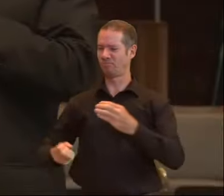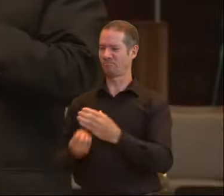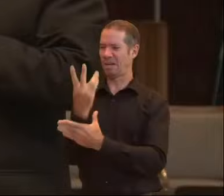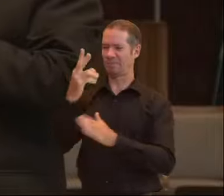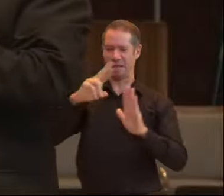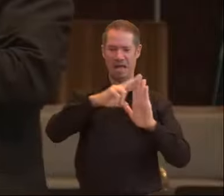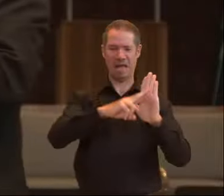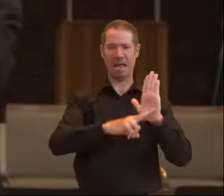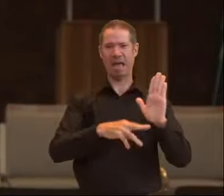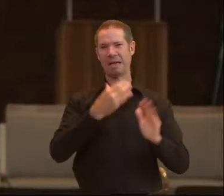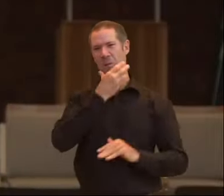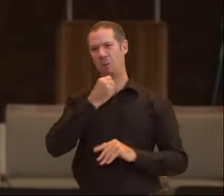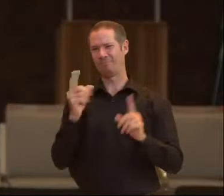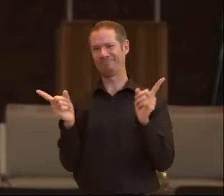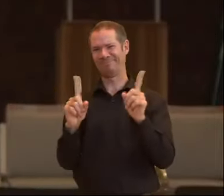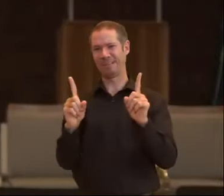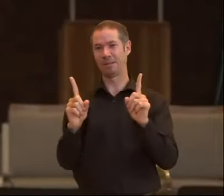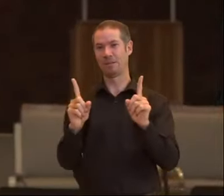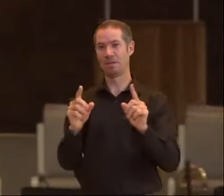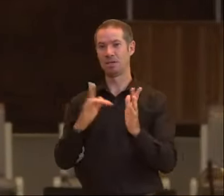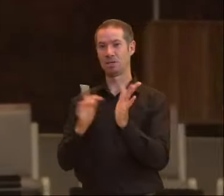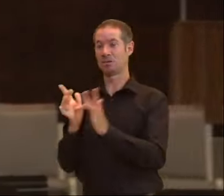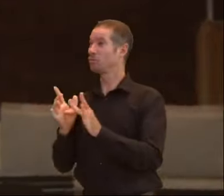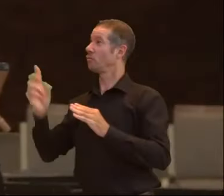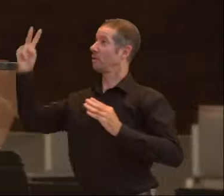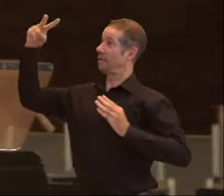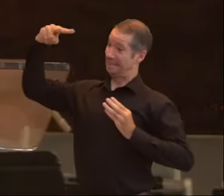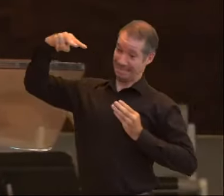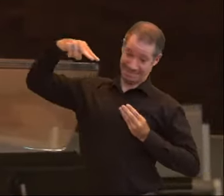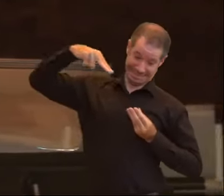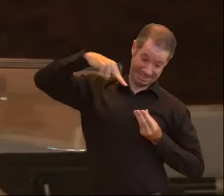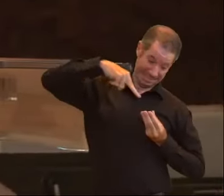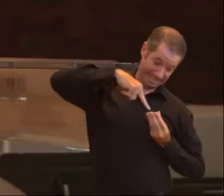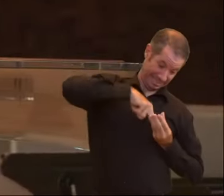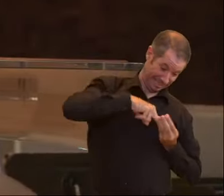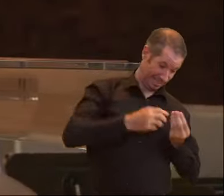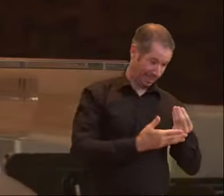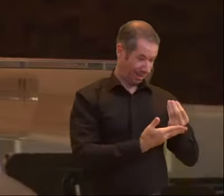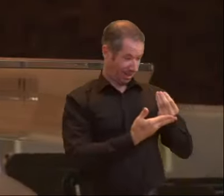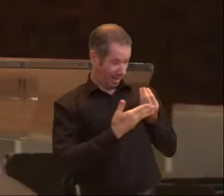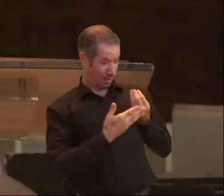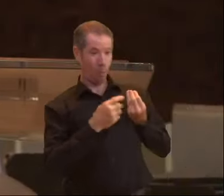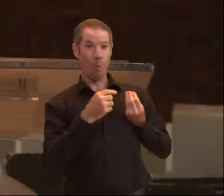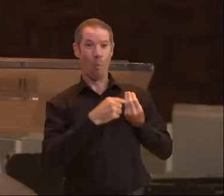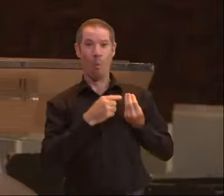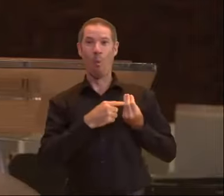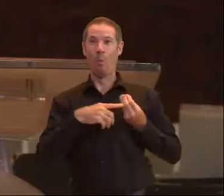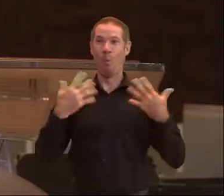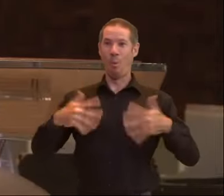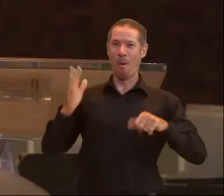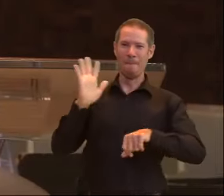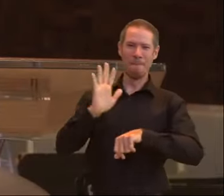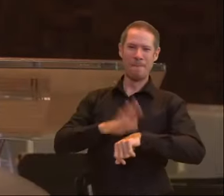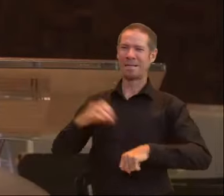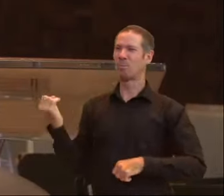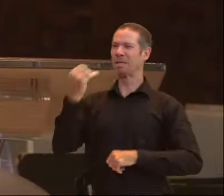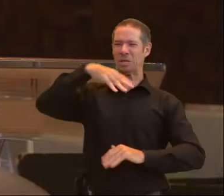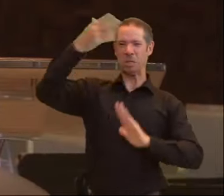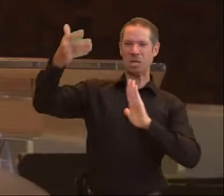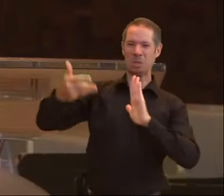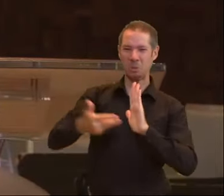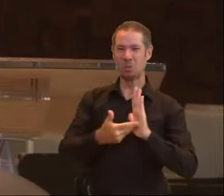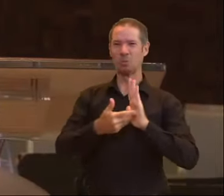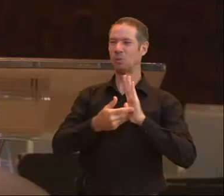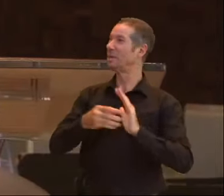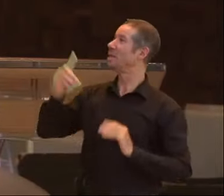homem, ele olha lá dentro da gente. Nós somos mais importantes do que tudo. Por isso que ele deixou a sua